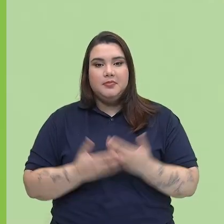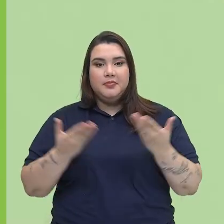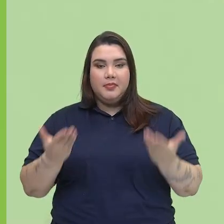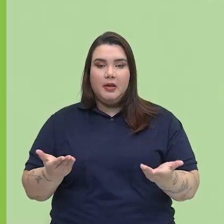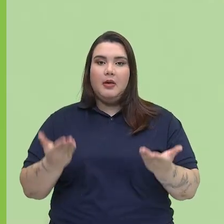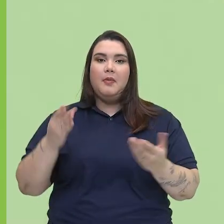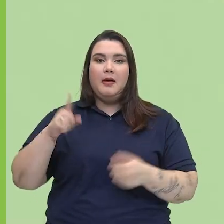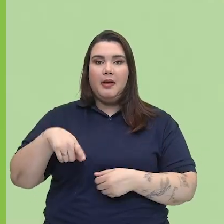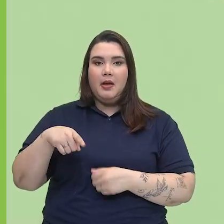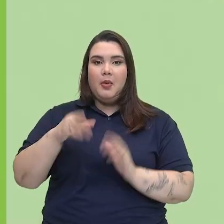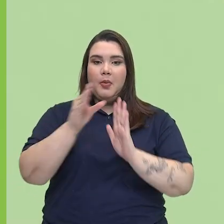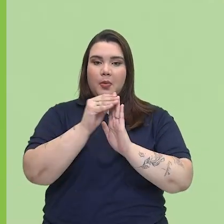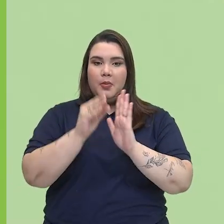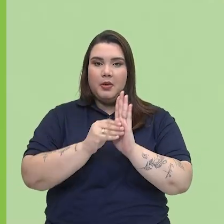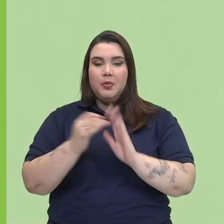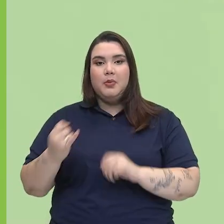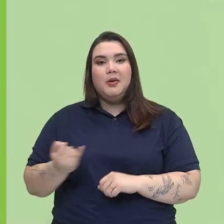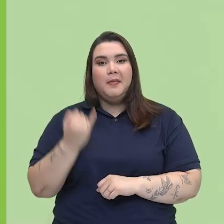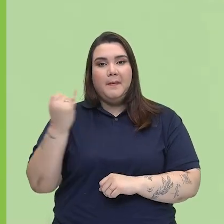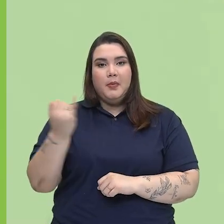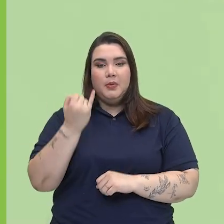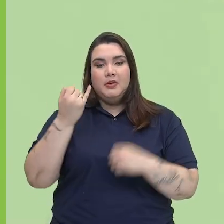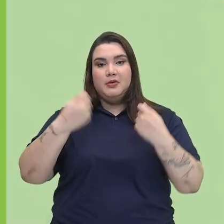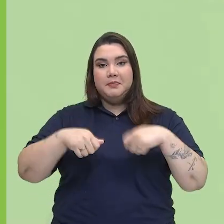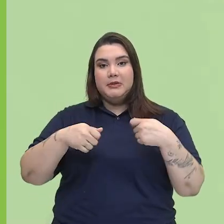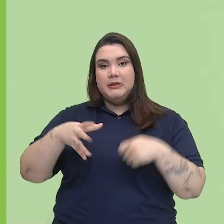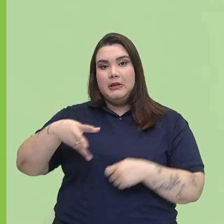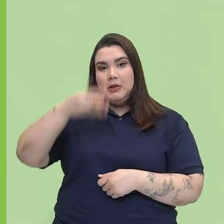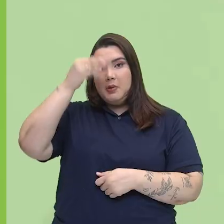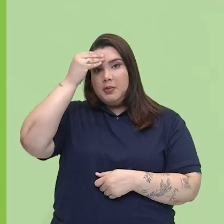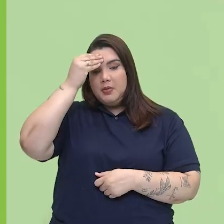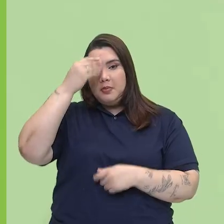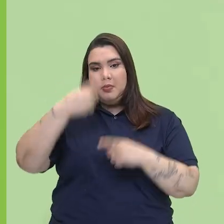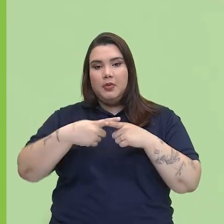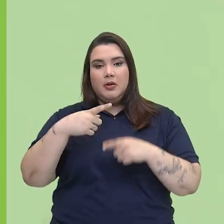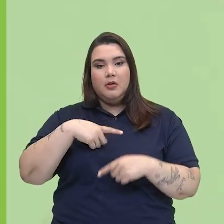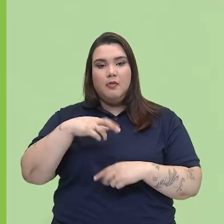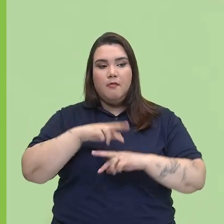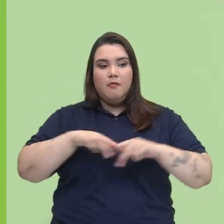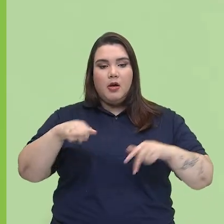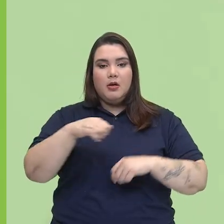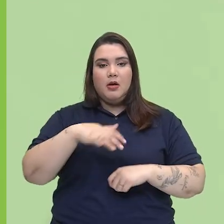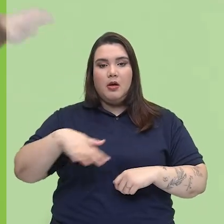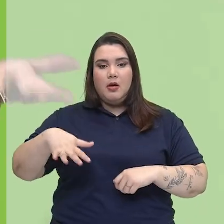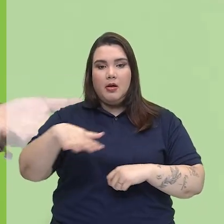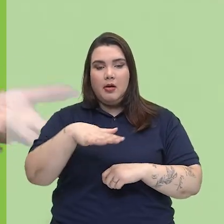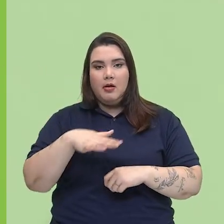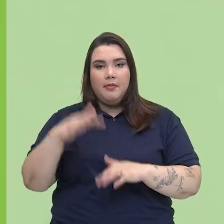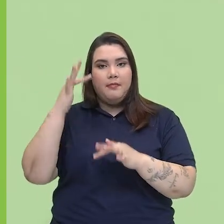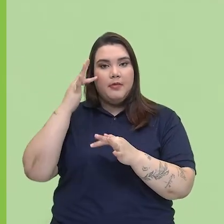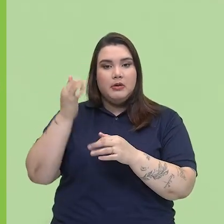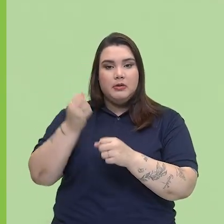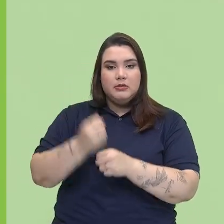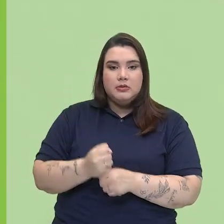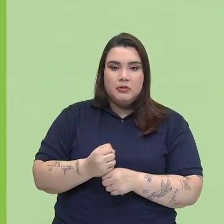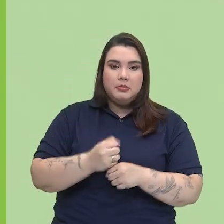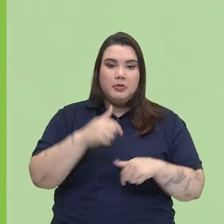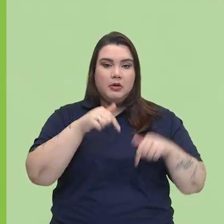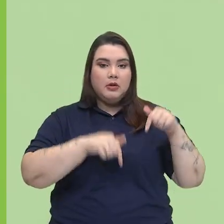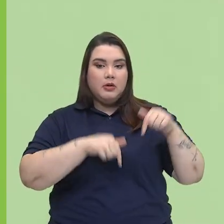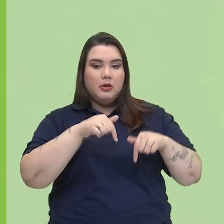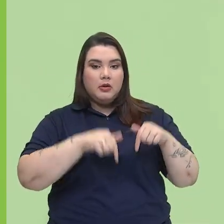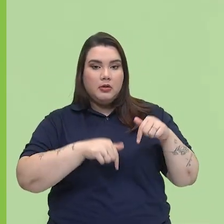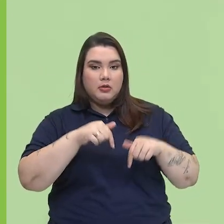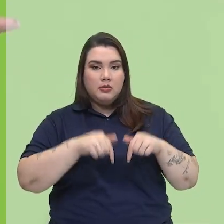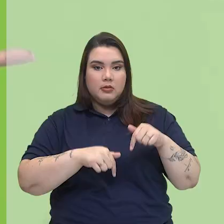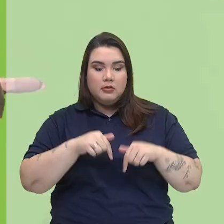muito importante esta regra que envolve aí muitas áreas do conhecimento, na física, na